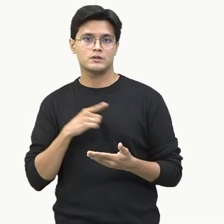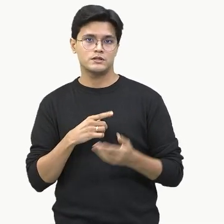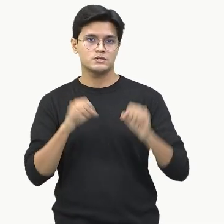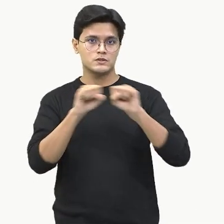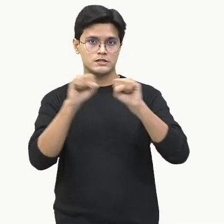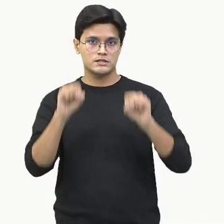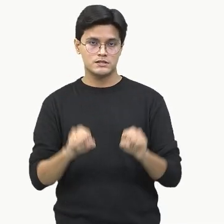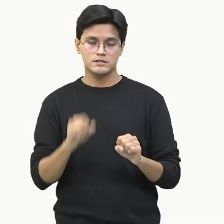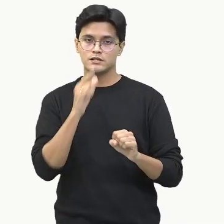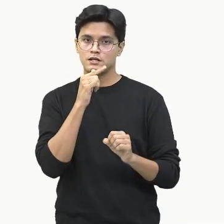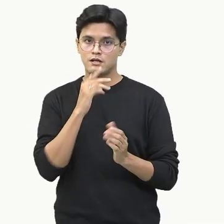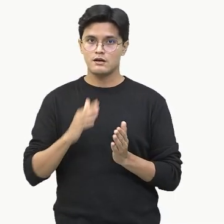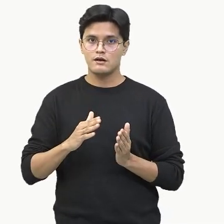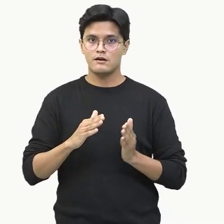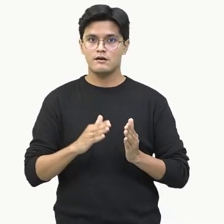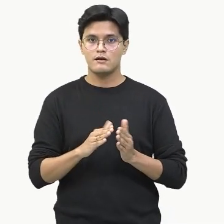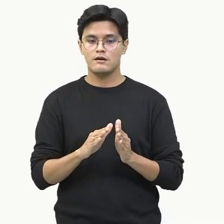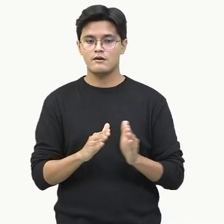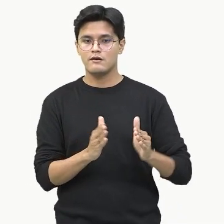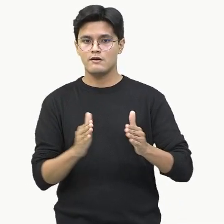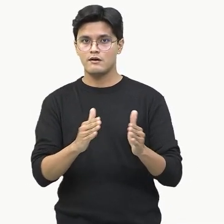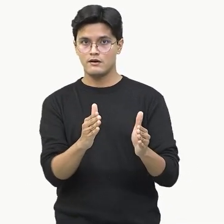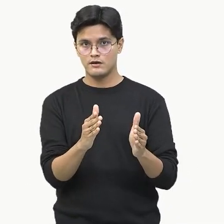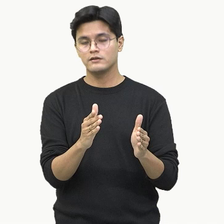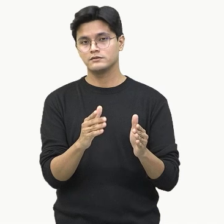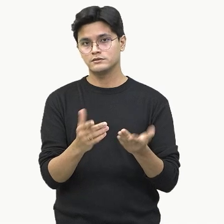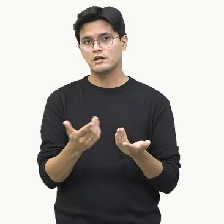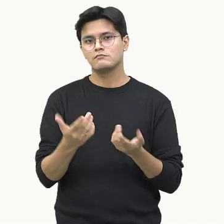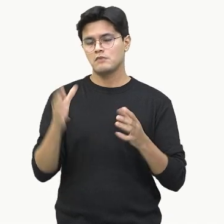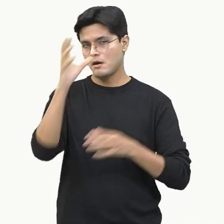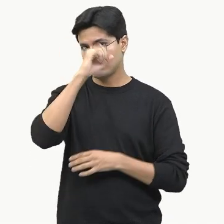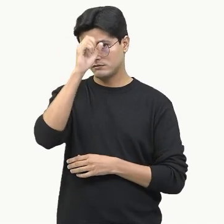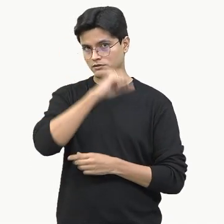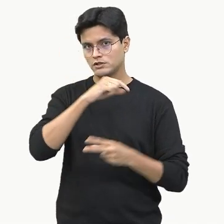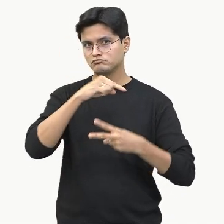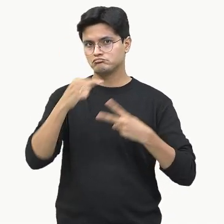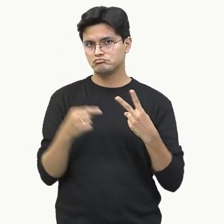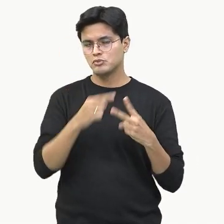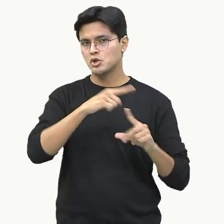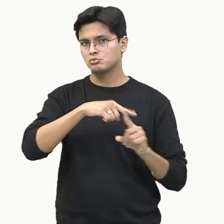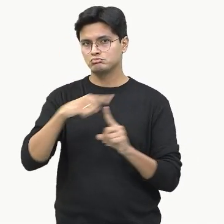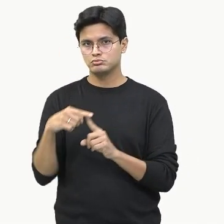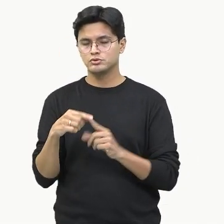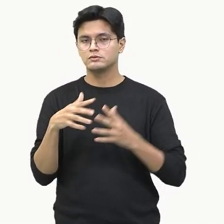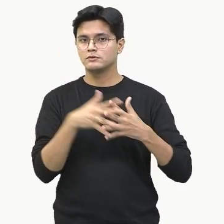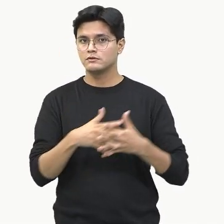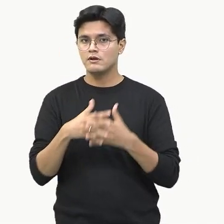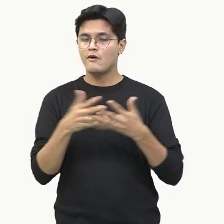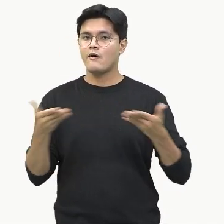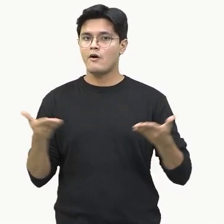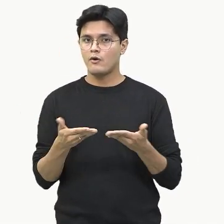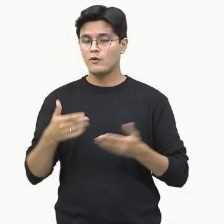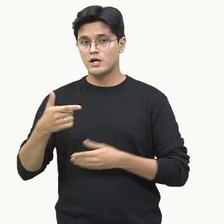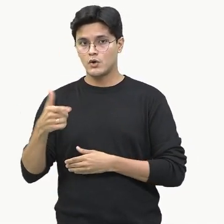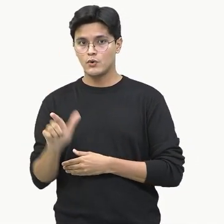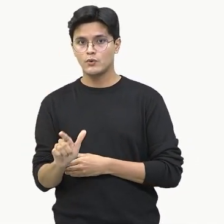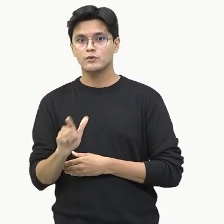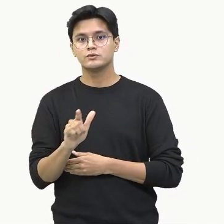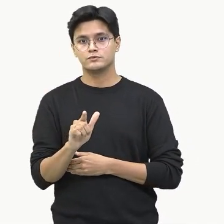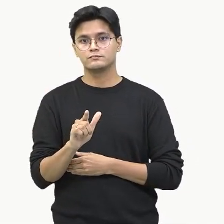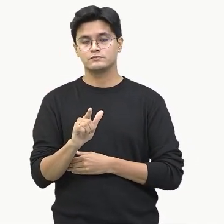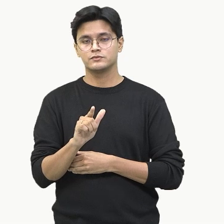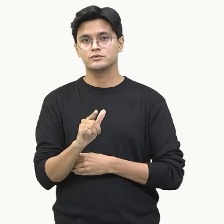malha Ferroviária Vimos a malha rodoviária vamos agora para a hidroviária eh de